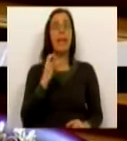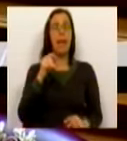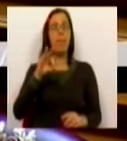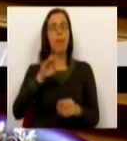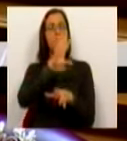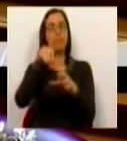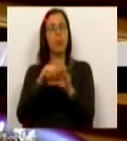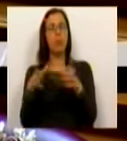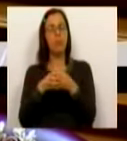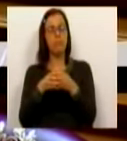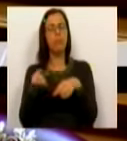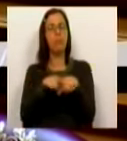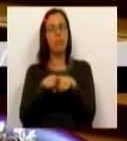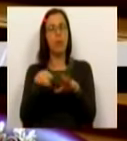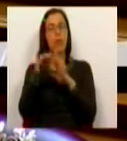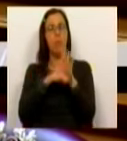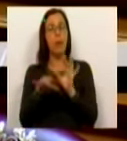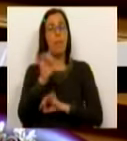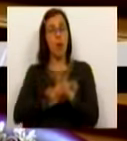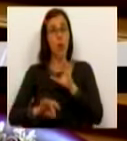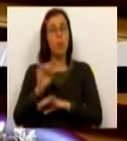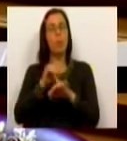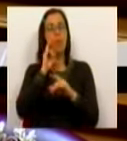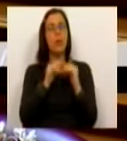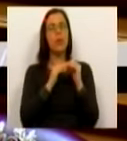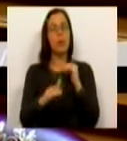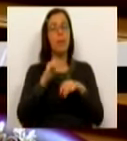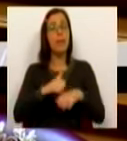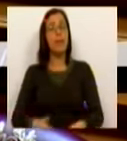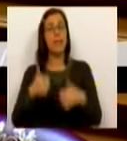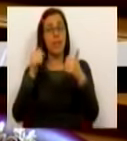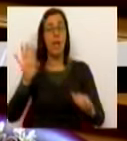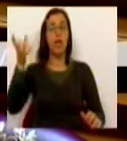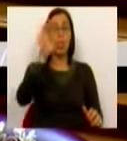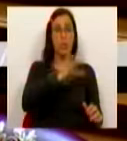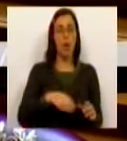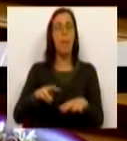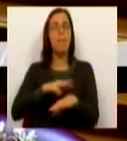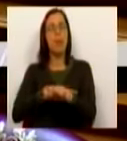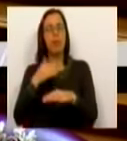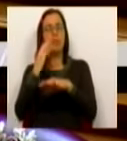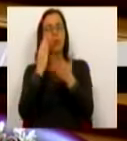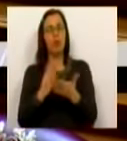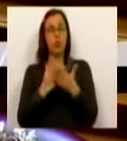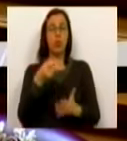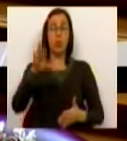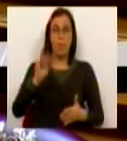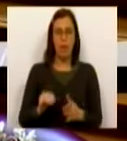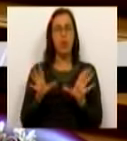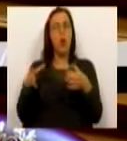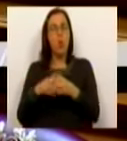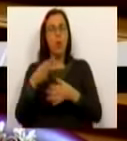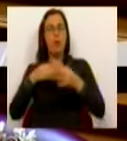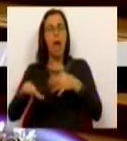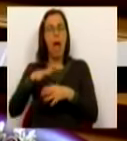membro do Conselho Político do Programa Europeu para a Sustentabilidade das Cidades e Regiões, membro do Gabinete de Estudos do PS e do Conselho